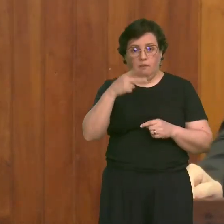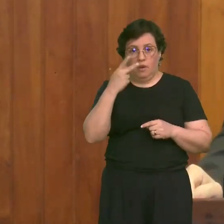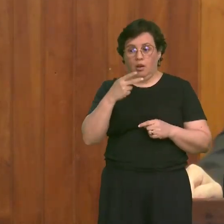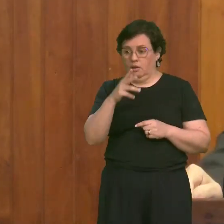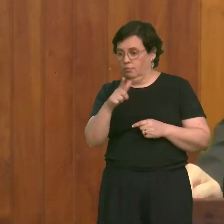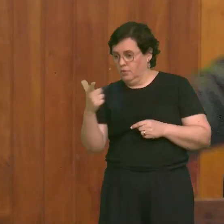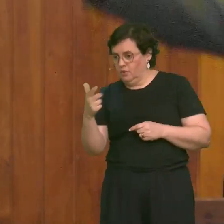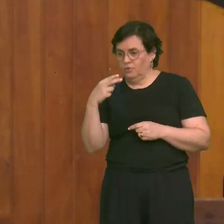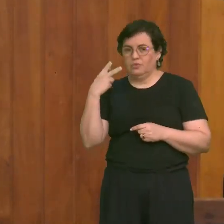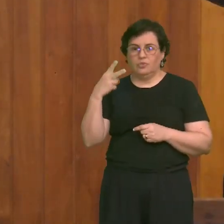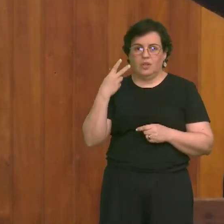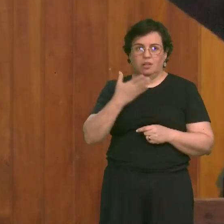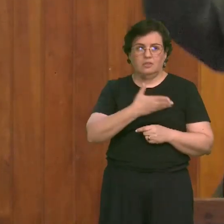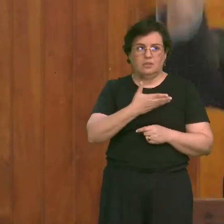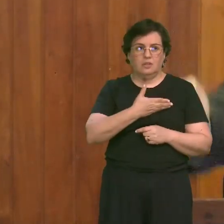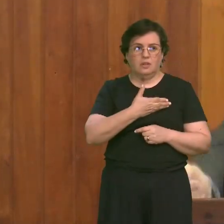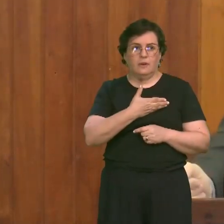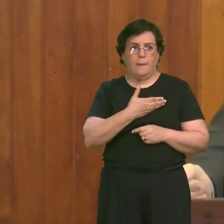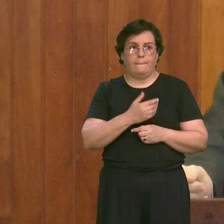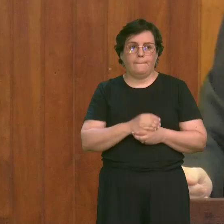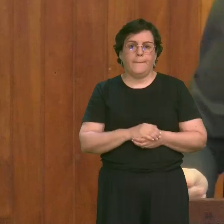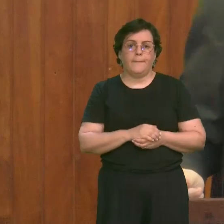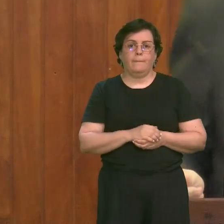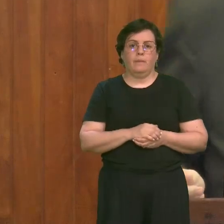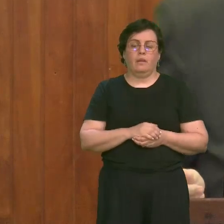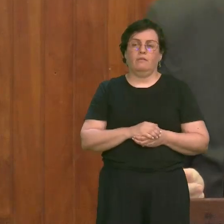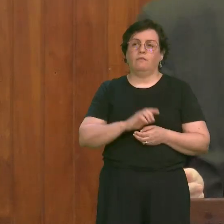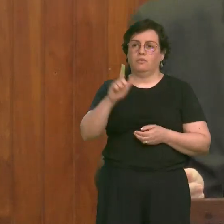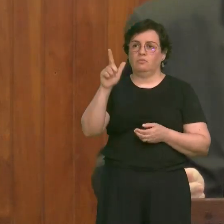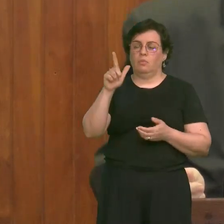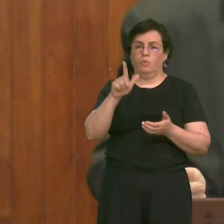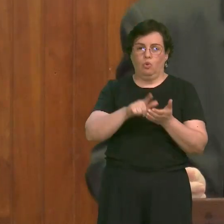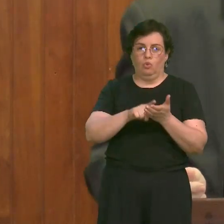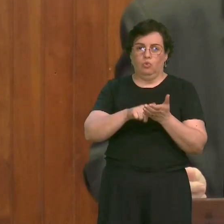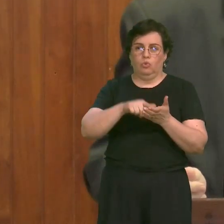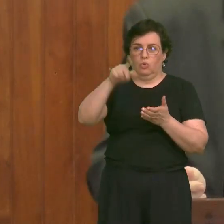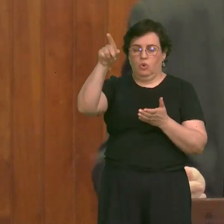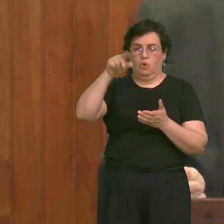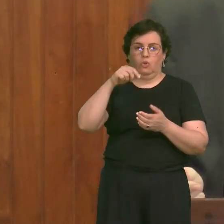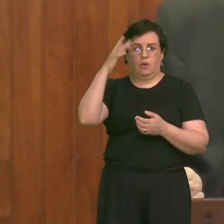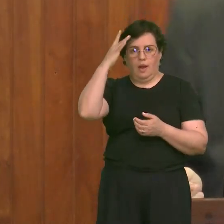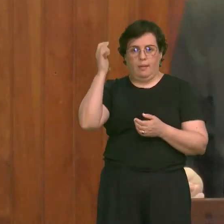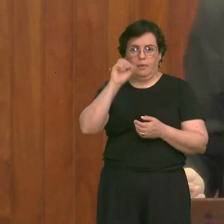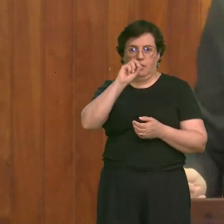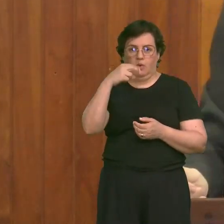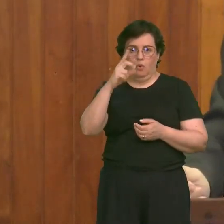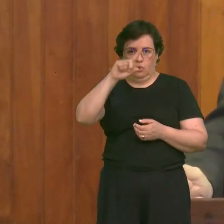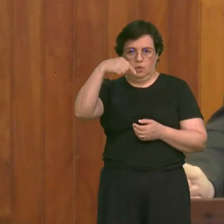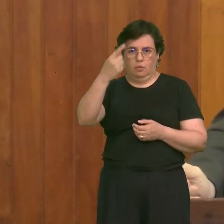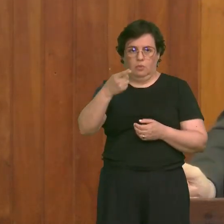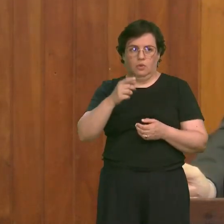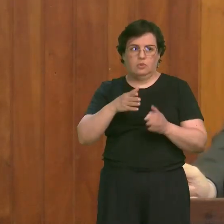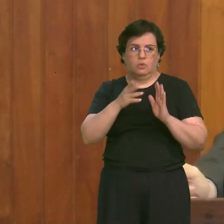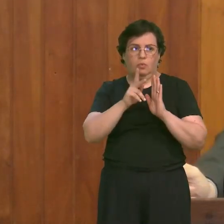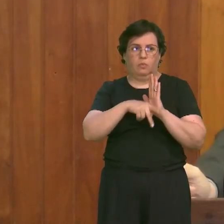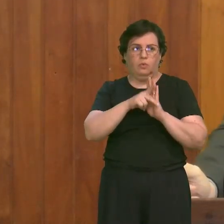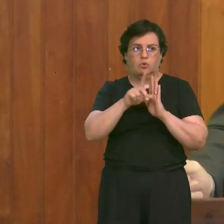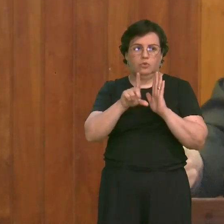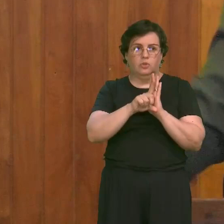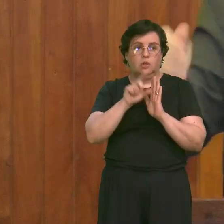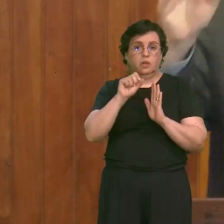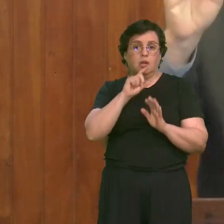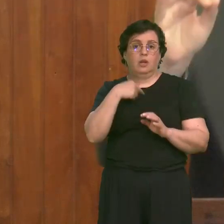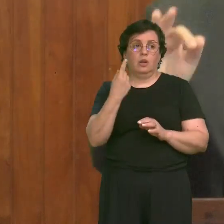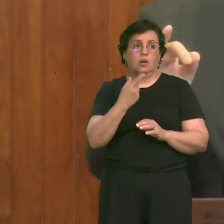alguns vereadores também devo protocolorizar amanhã ou depois de amanhã eu estou protocorrizando o projeto de lei